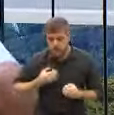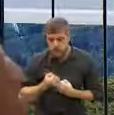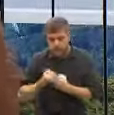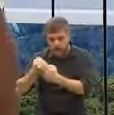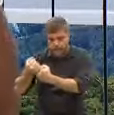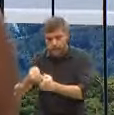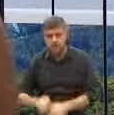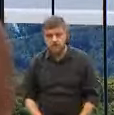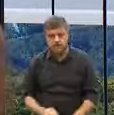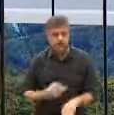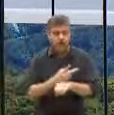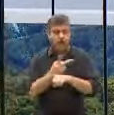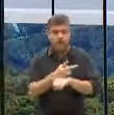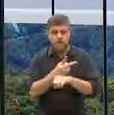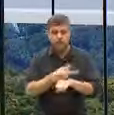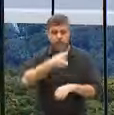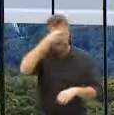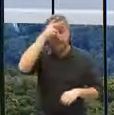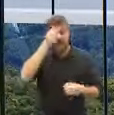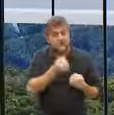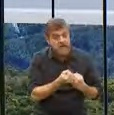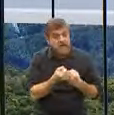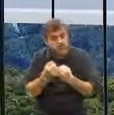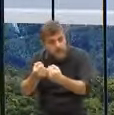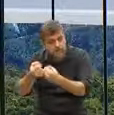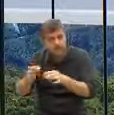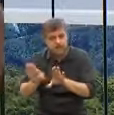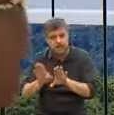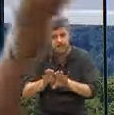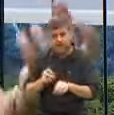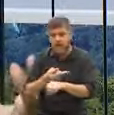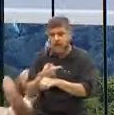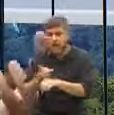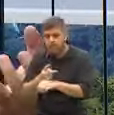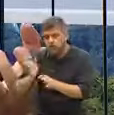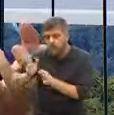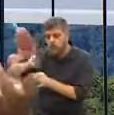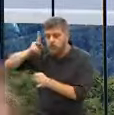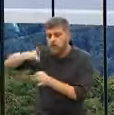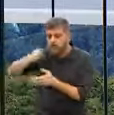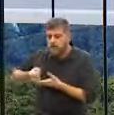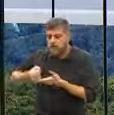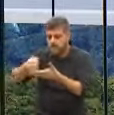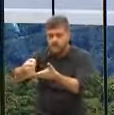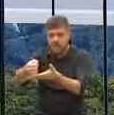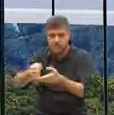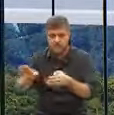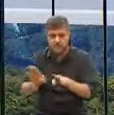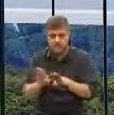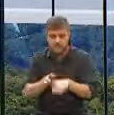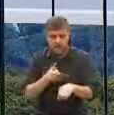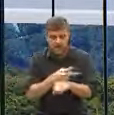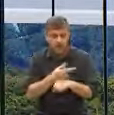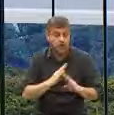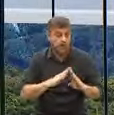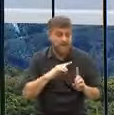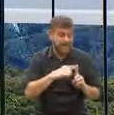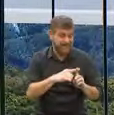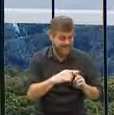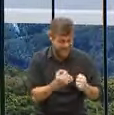Câmara, ela busca apoio no Executivo, ela busca apoio nos partidos políticos e busca apoio dentro da